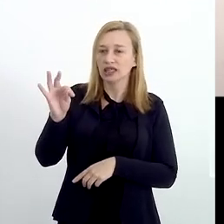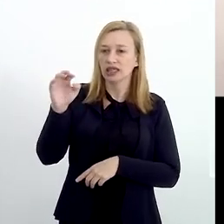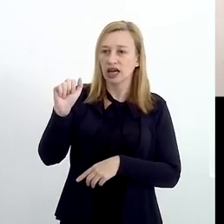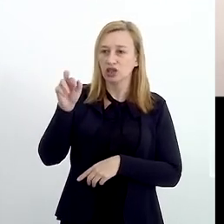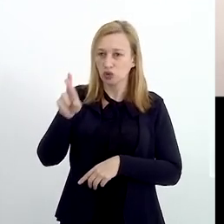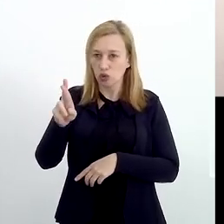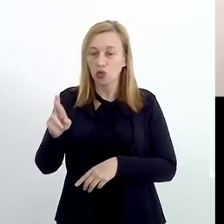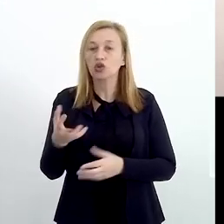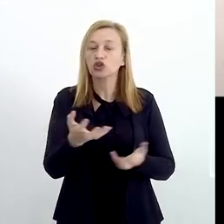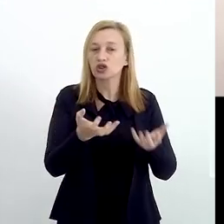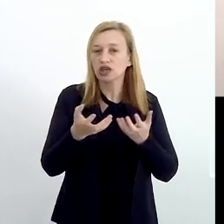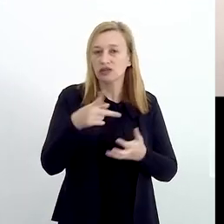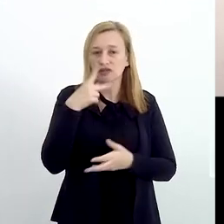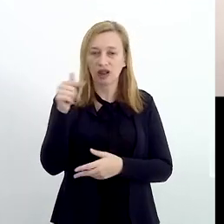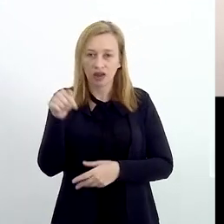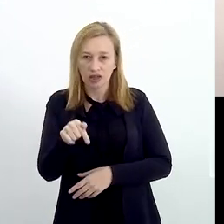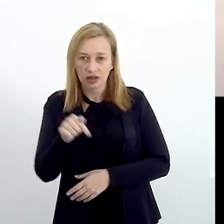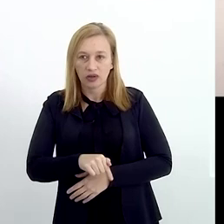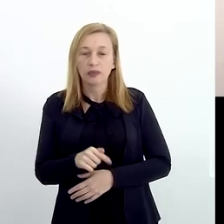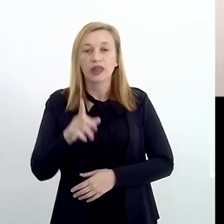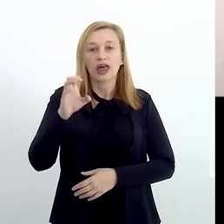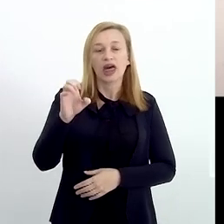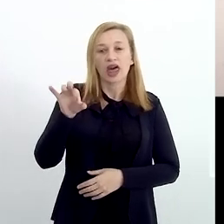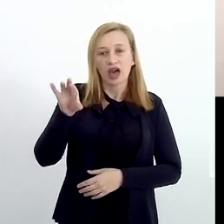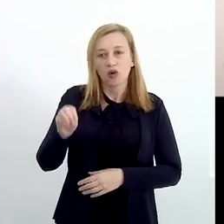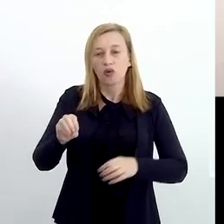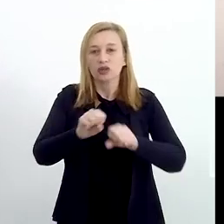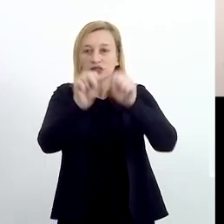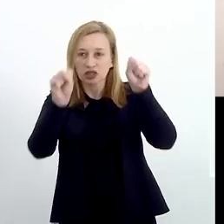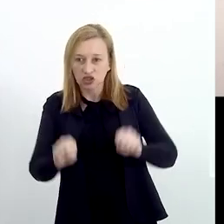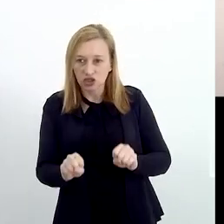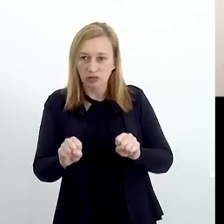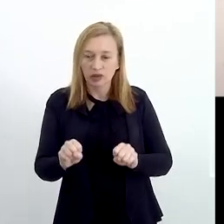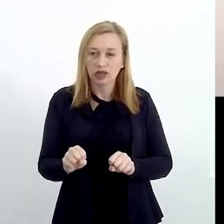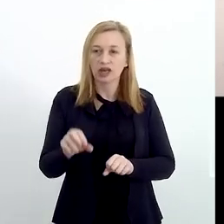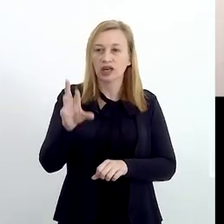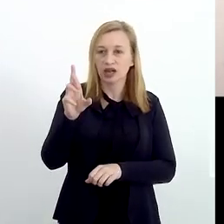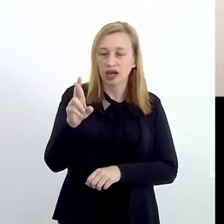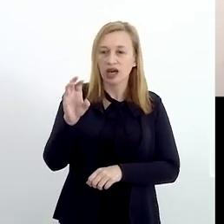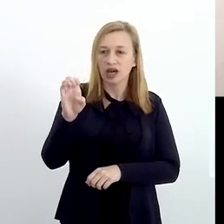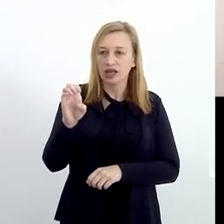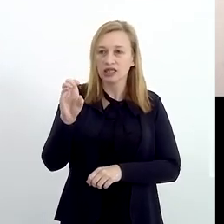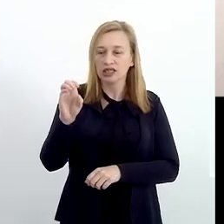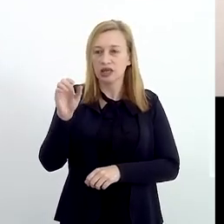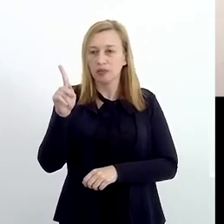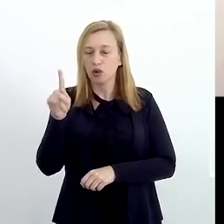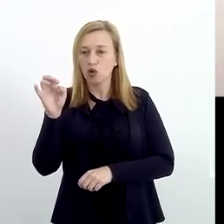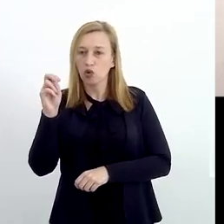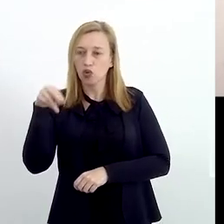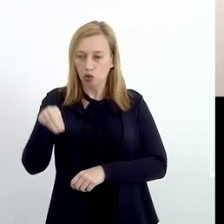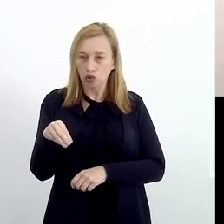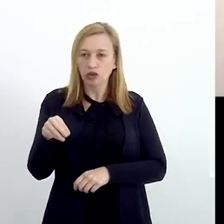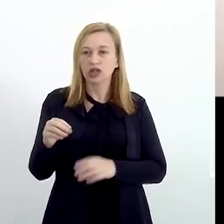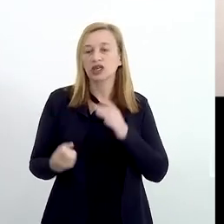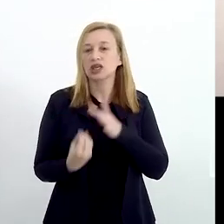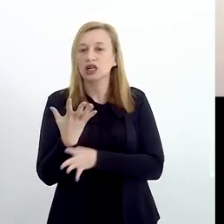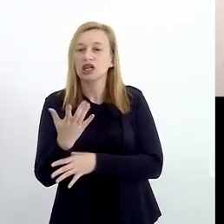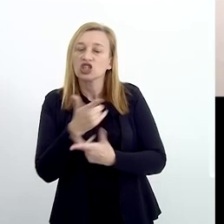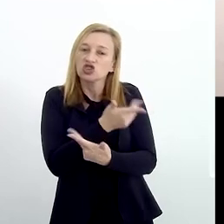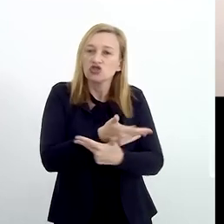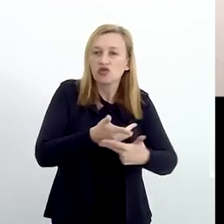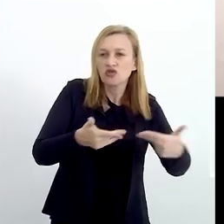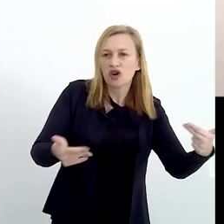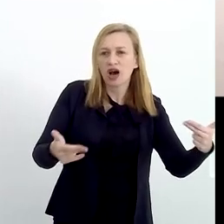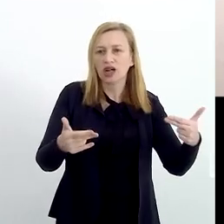o que nós queremos. Aqui aqui o ecossistema aqui a situação cria é uma é uma maneira onde